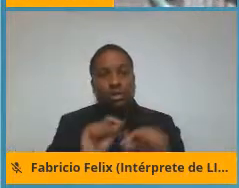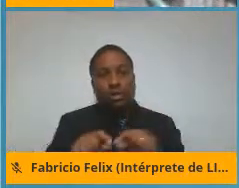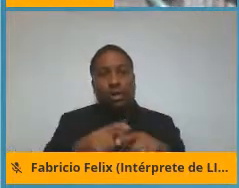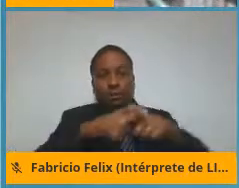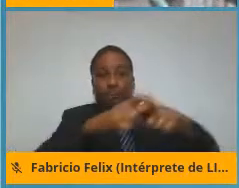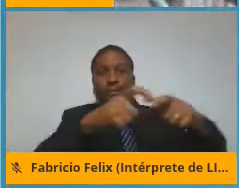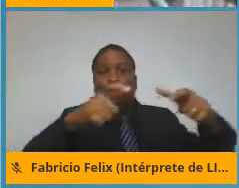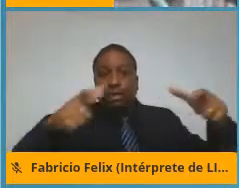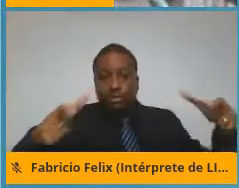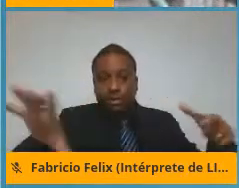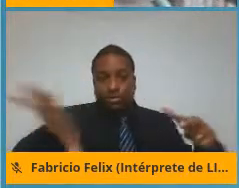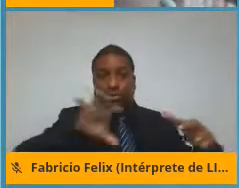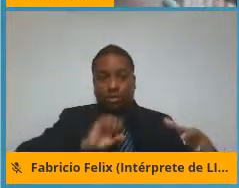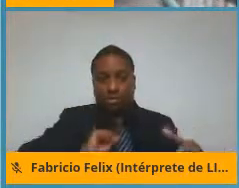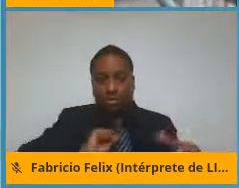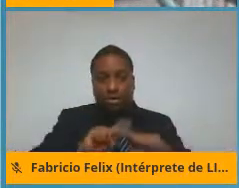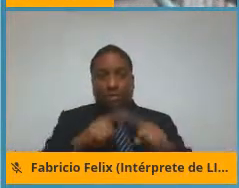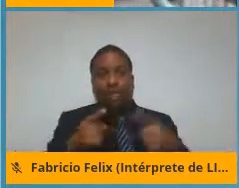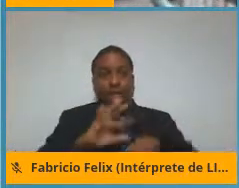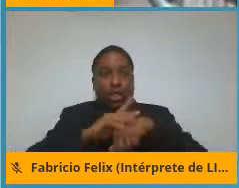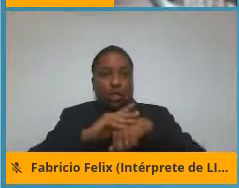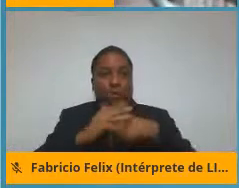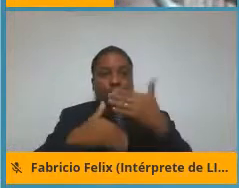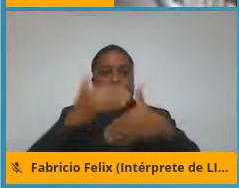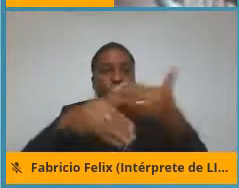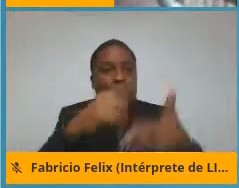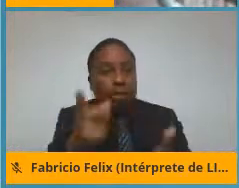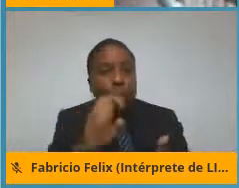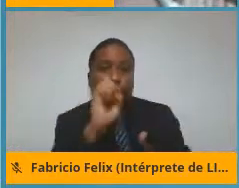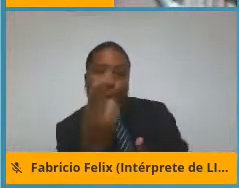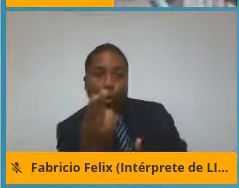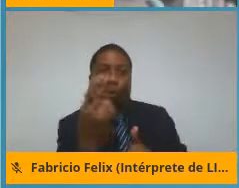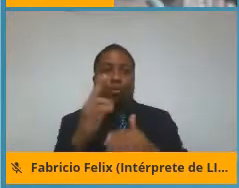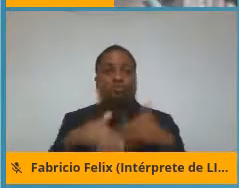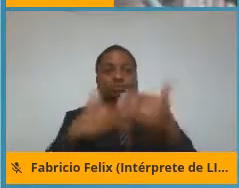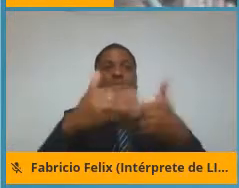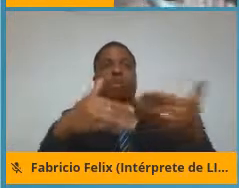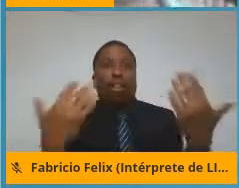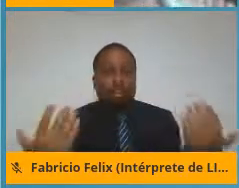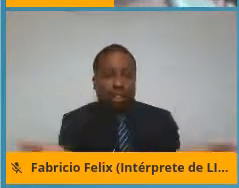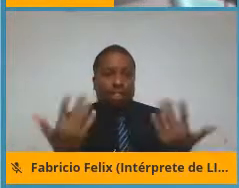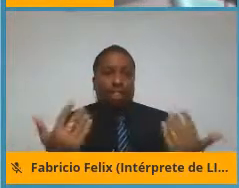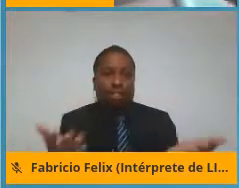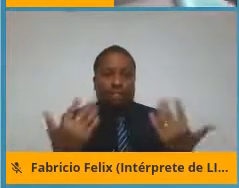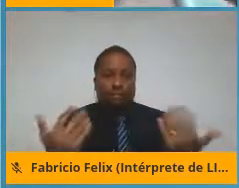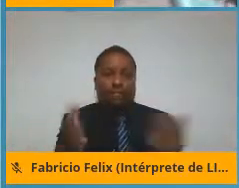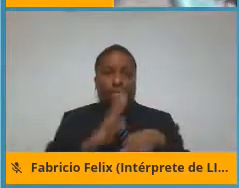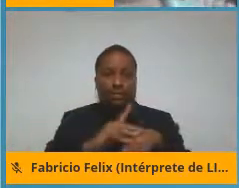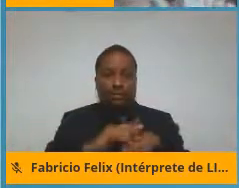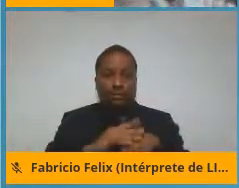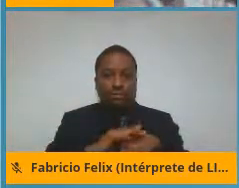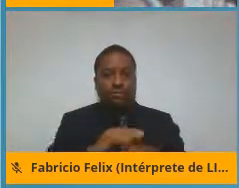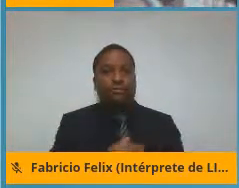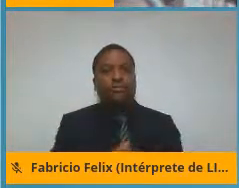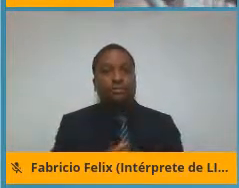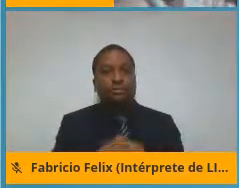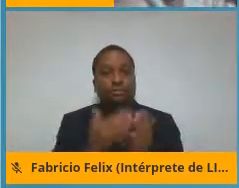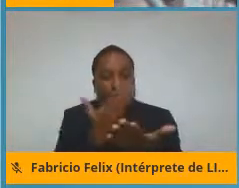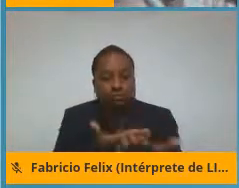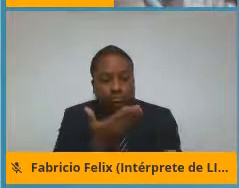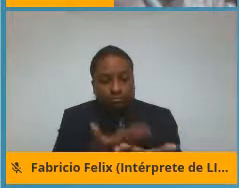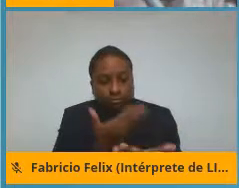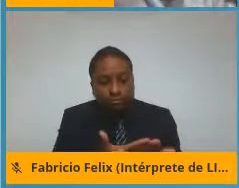não desenvolve sintomas de uma forma leve. Os estudos têm mostrado que